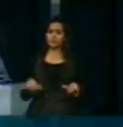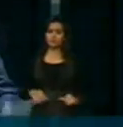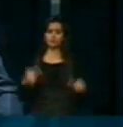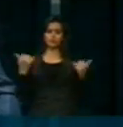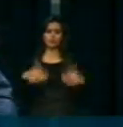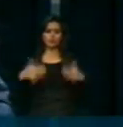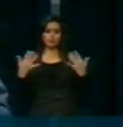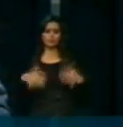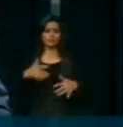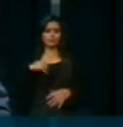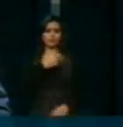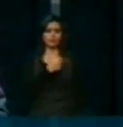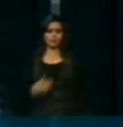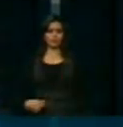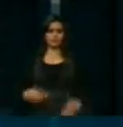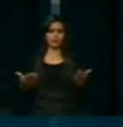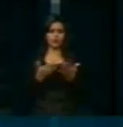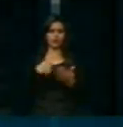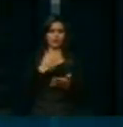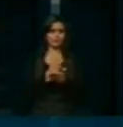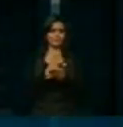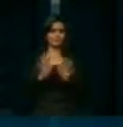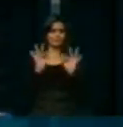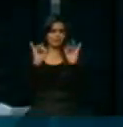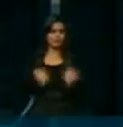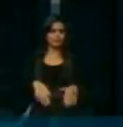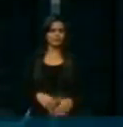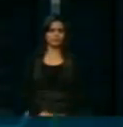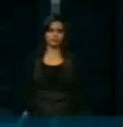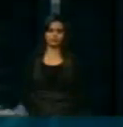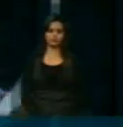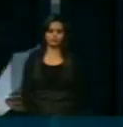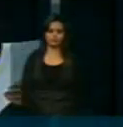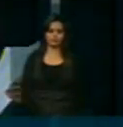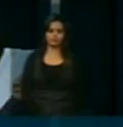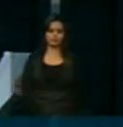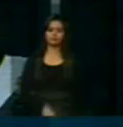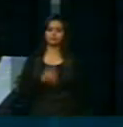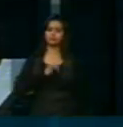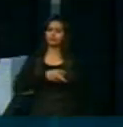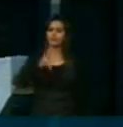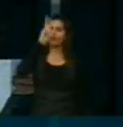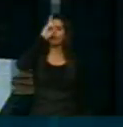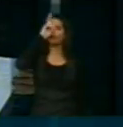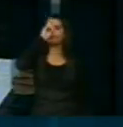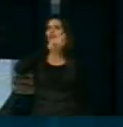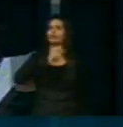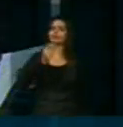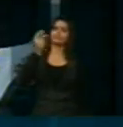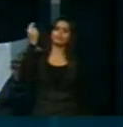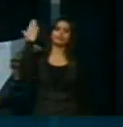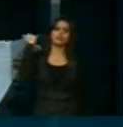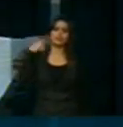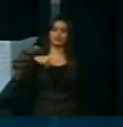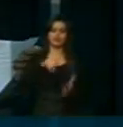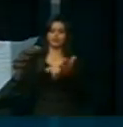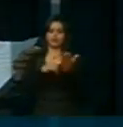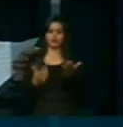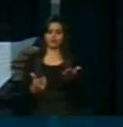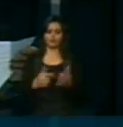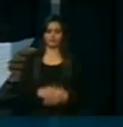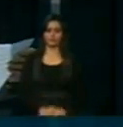atual, agora basta. Continuam os editoriais da época ainda. Correio da Manhã de